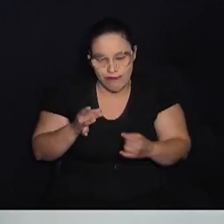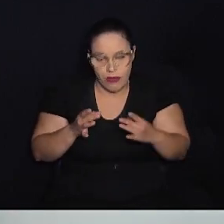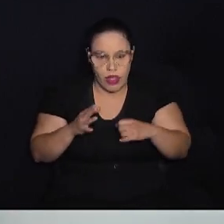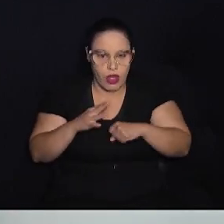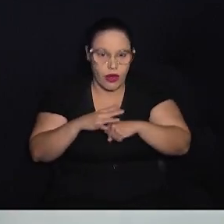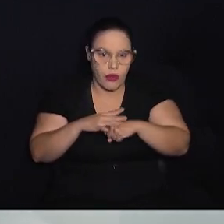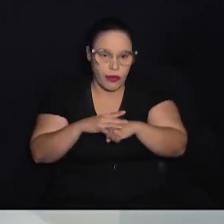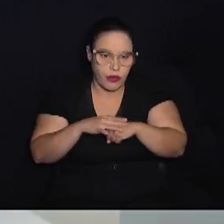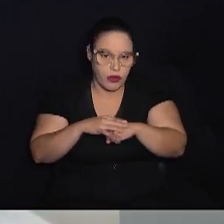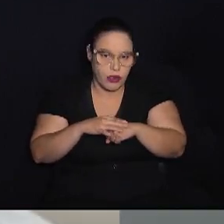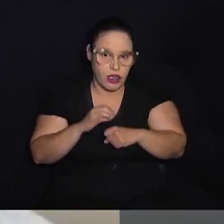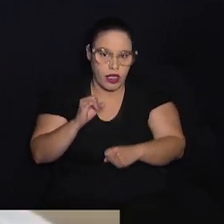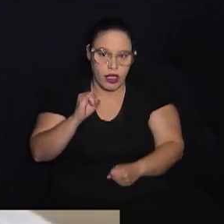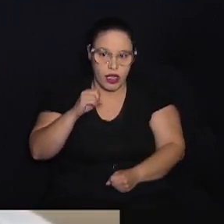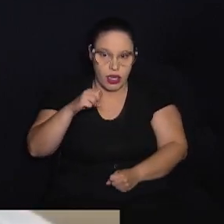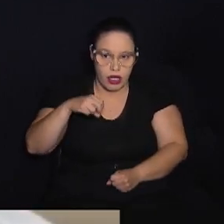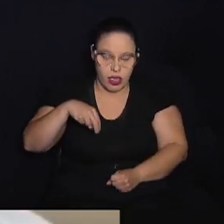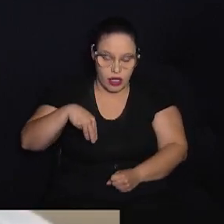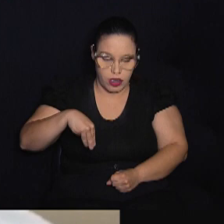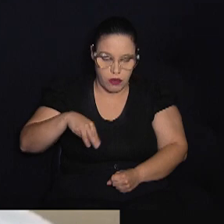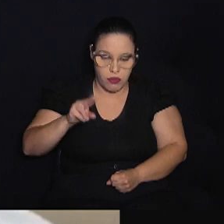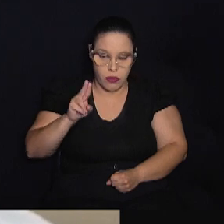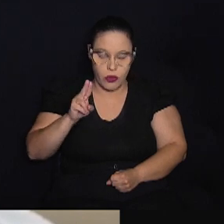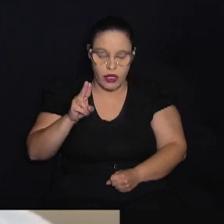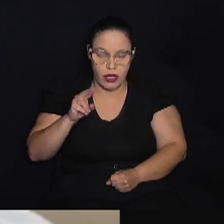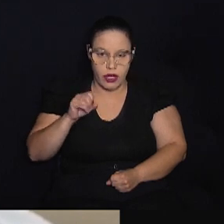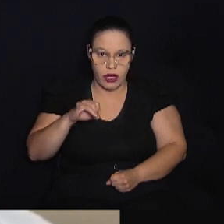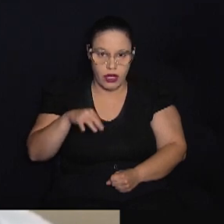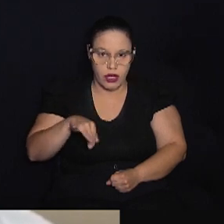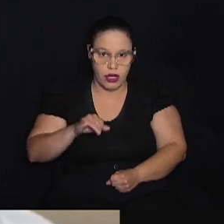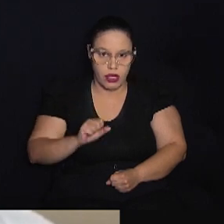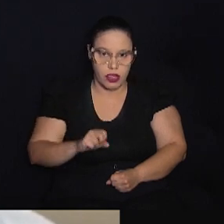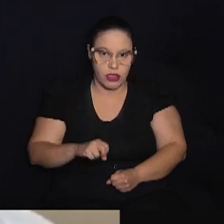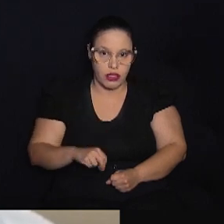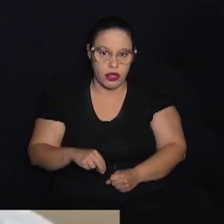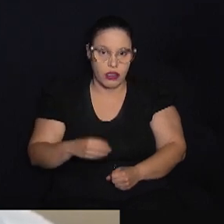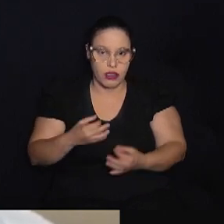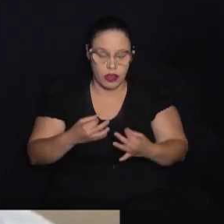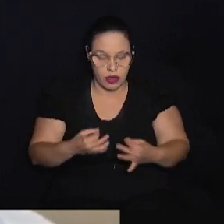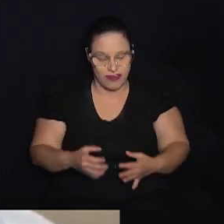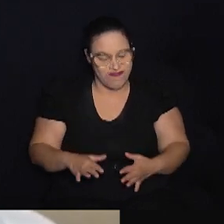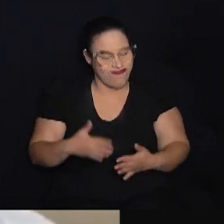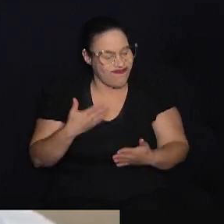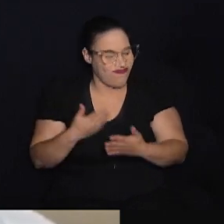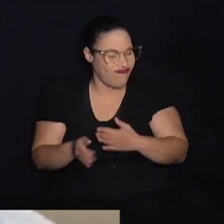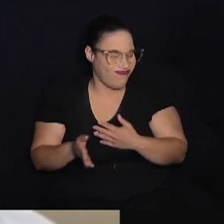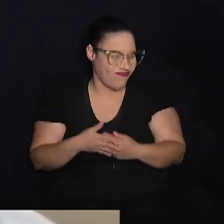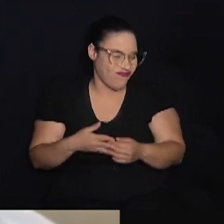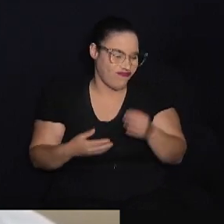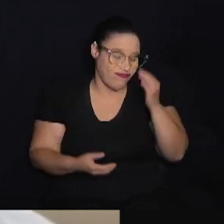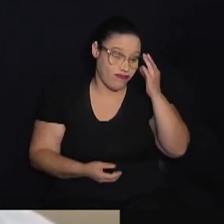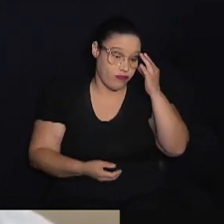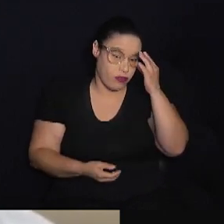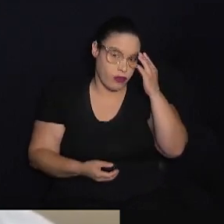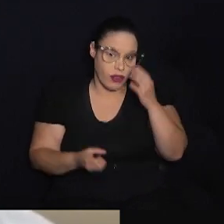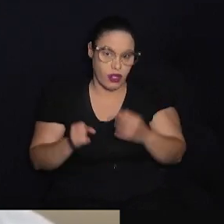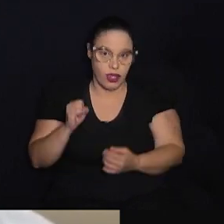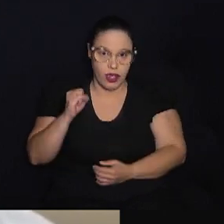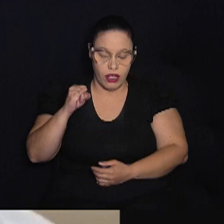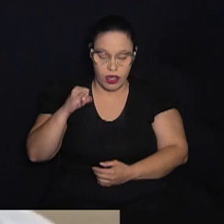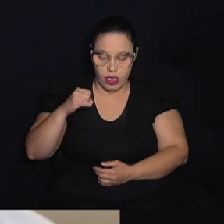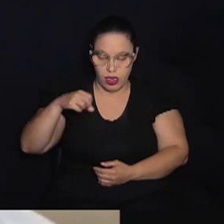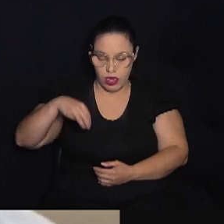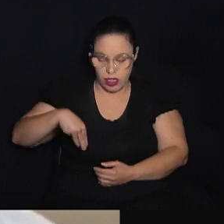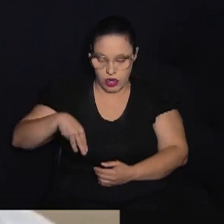doenças autoimunes. Se a doença é autoimune, é porque você já tem a sua imunidade exacerbada. Se você faz uma imunoterapia